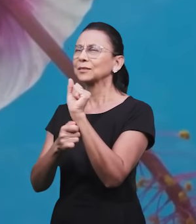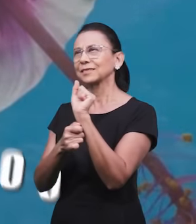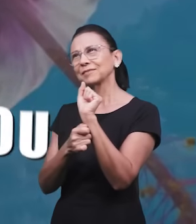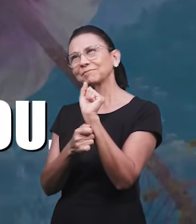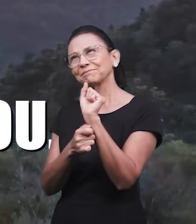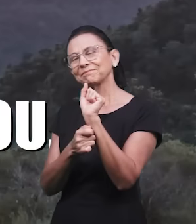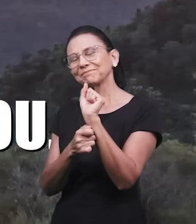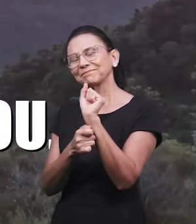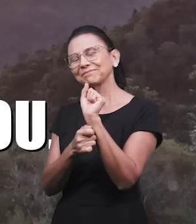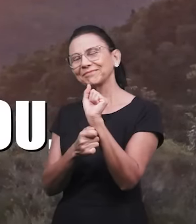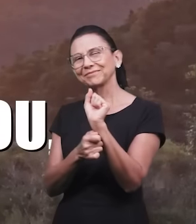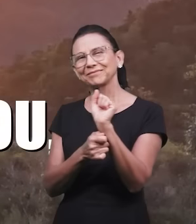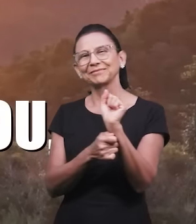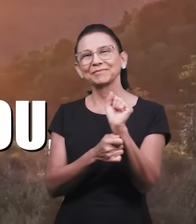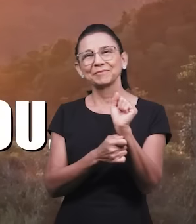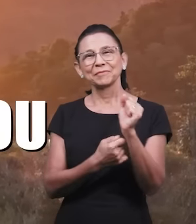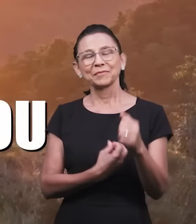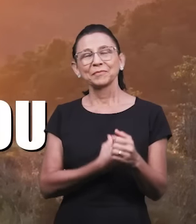este mistério,